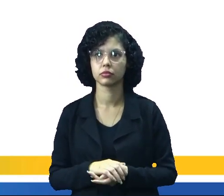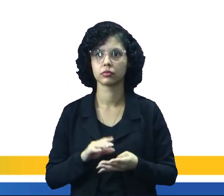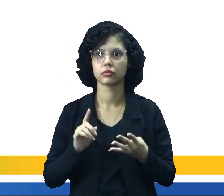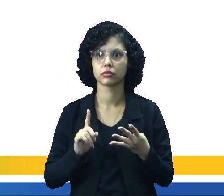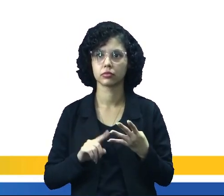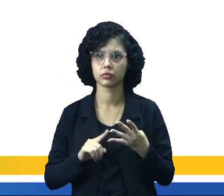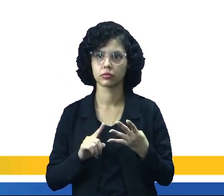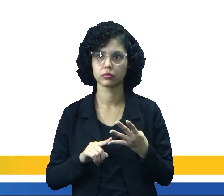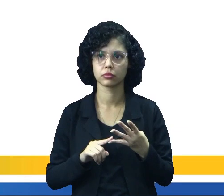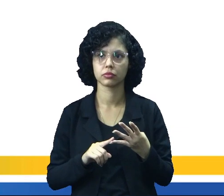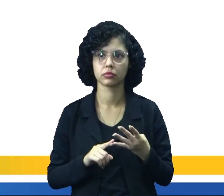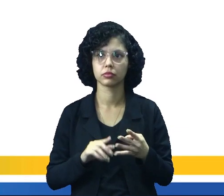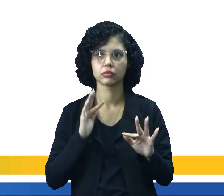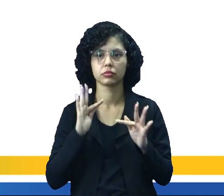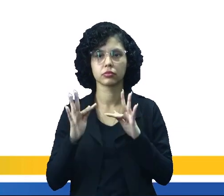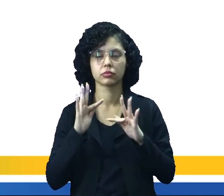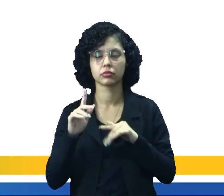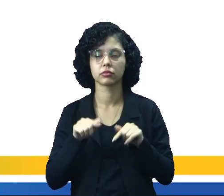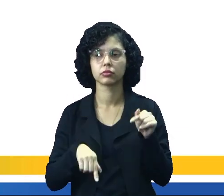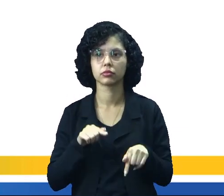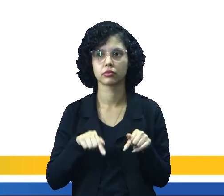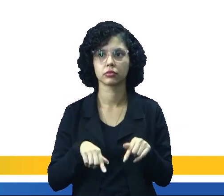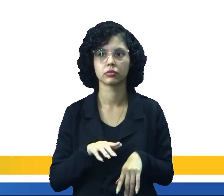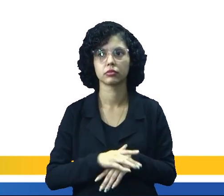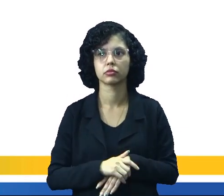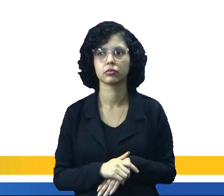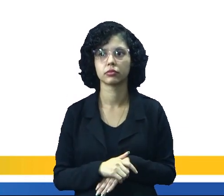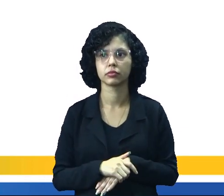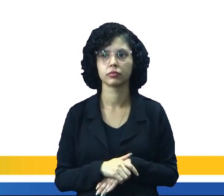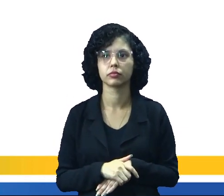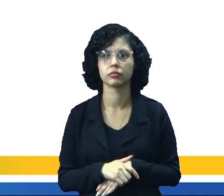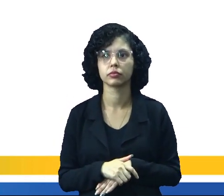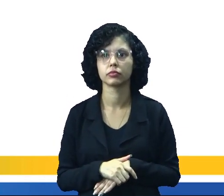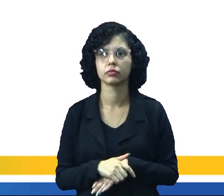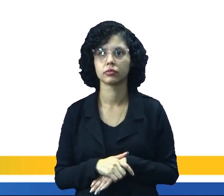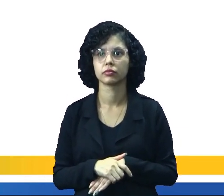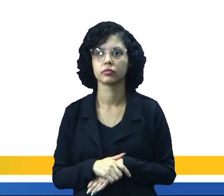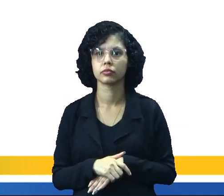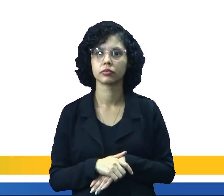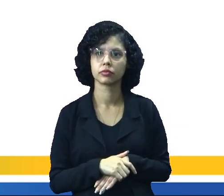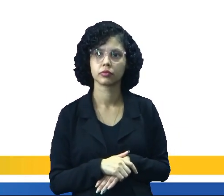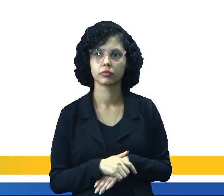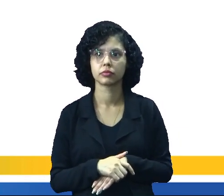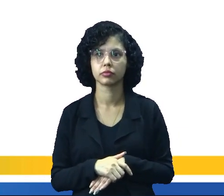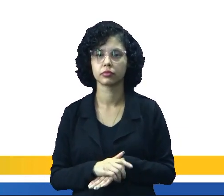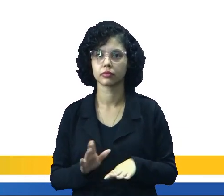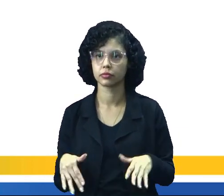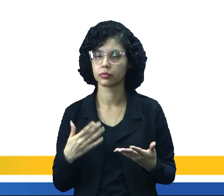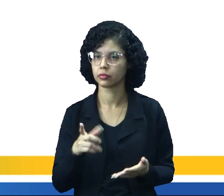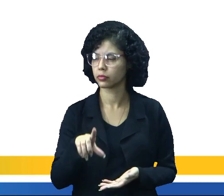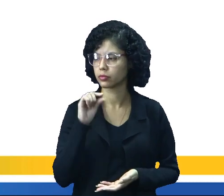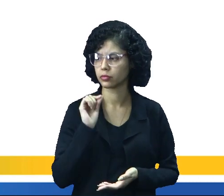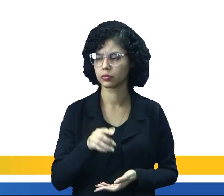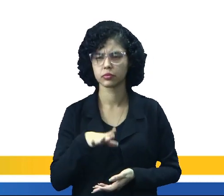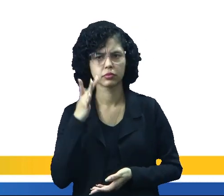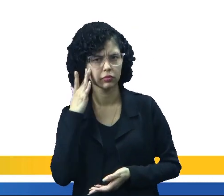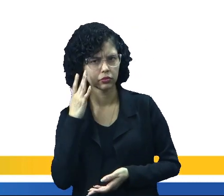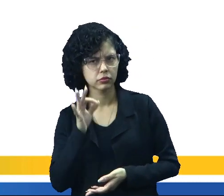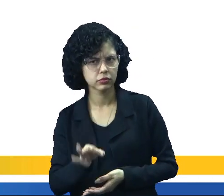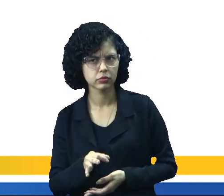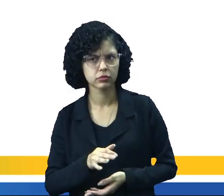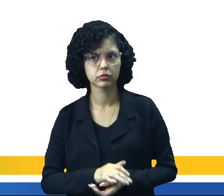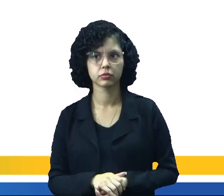geométrico, abstracionismo físico e químico. Qual que vocês acham que é a correta